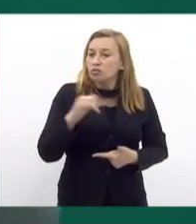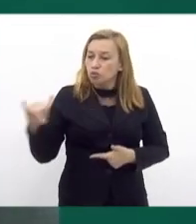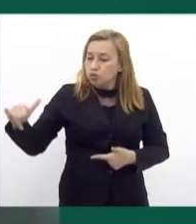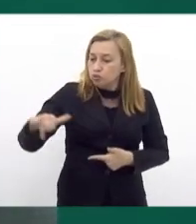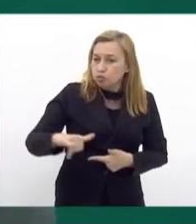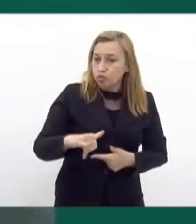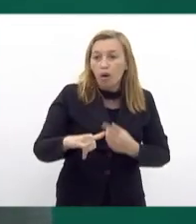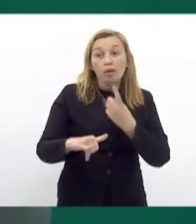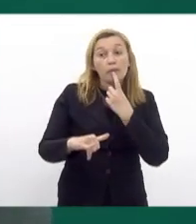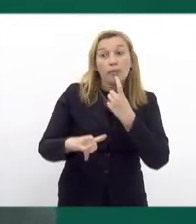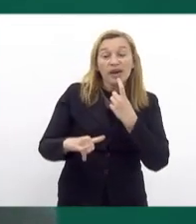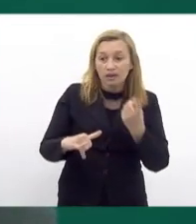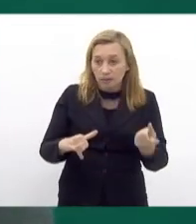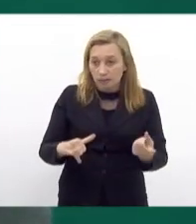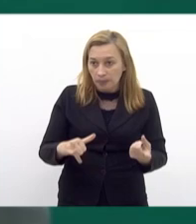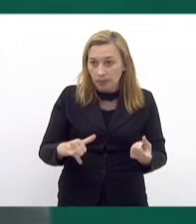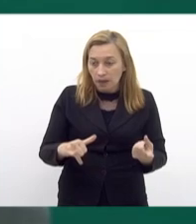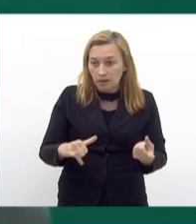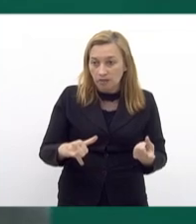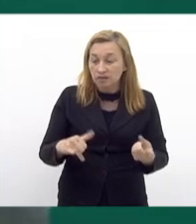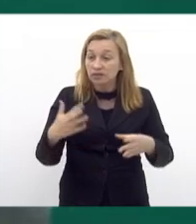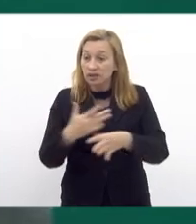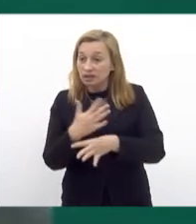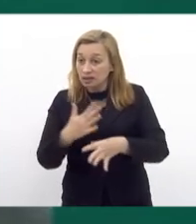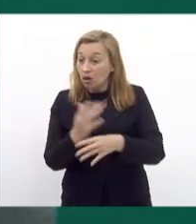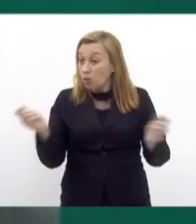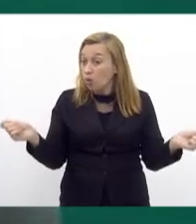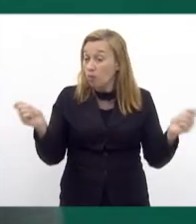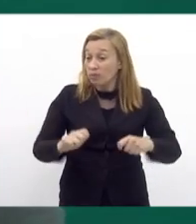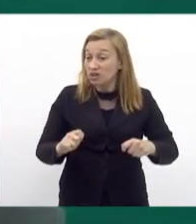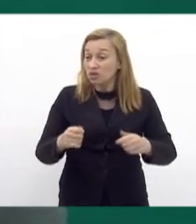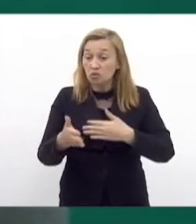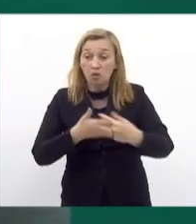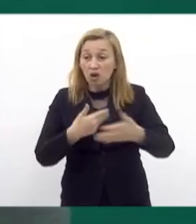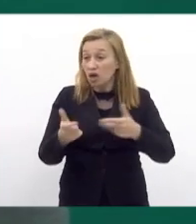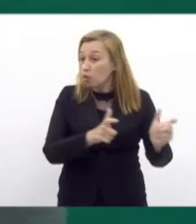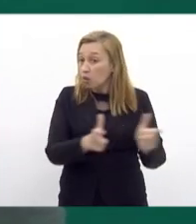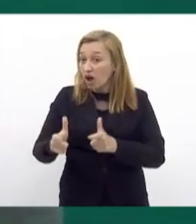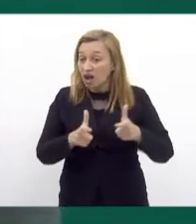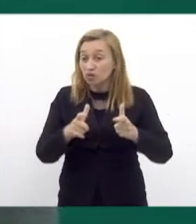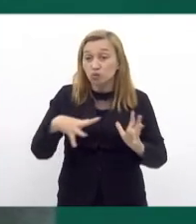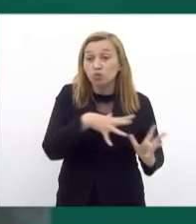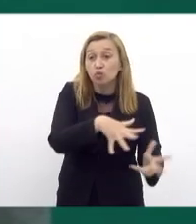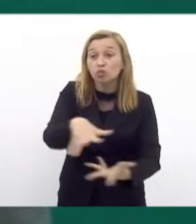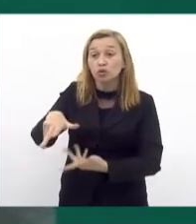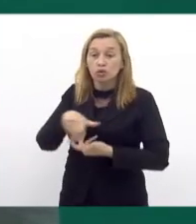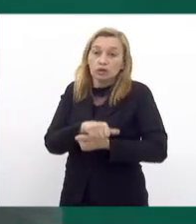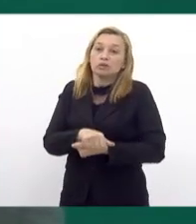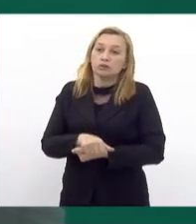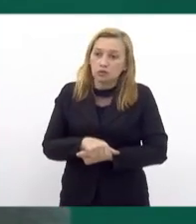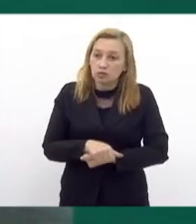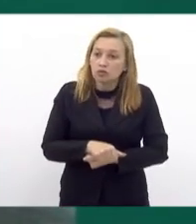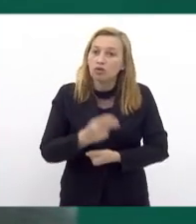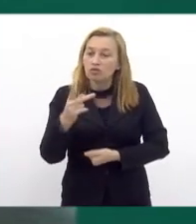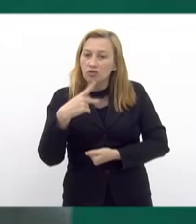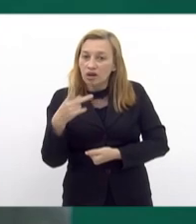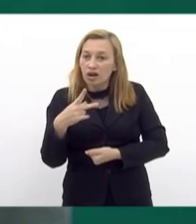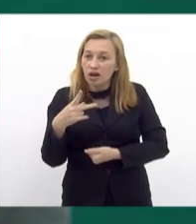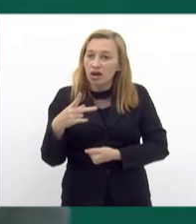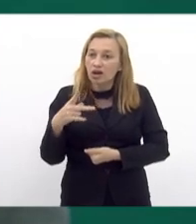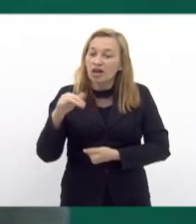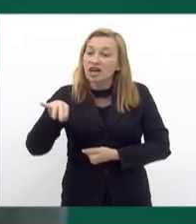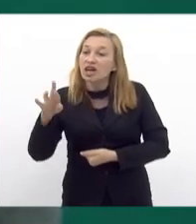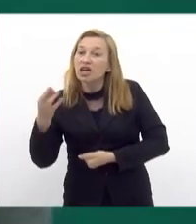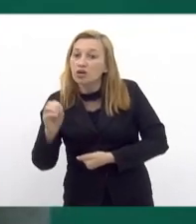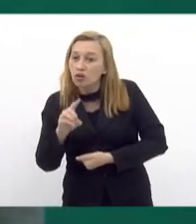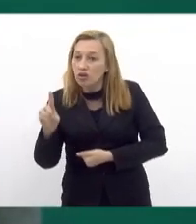aeroporto próximo à cidade, é uma vantagem competitiva em qualquer lugar do mundo. E vou pegar as palavras do Antônio Queiroz: se